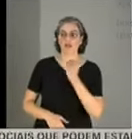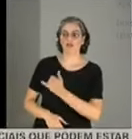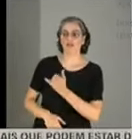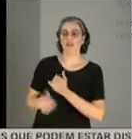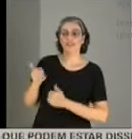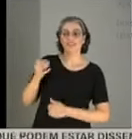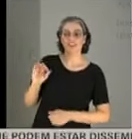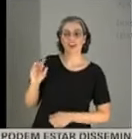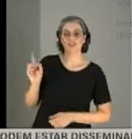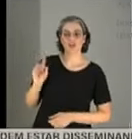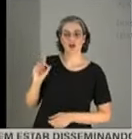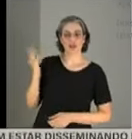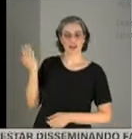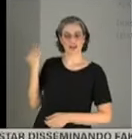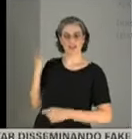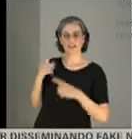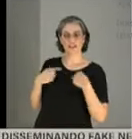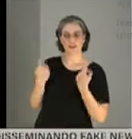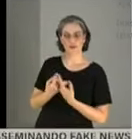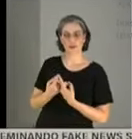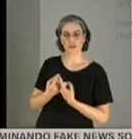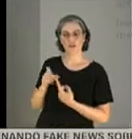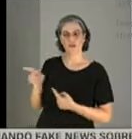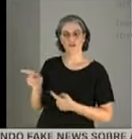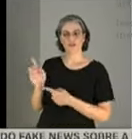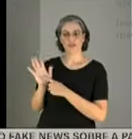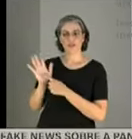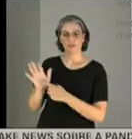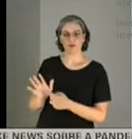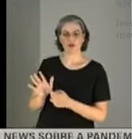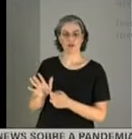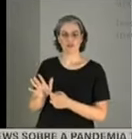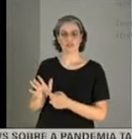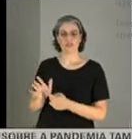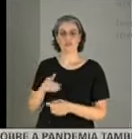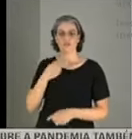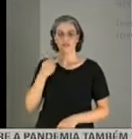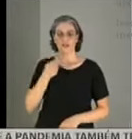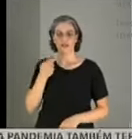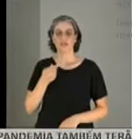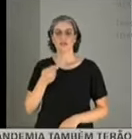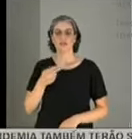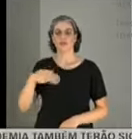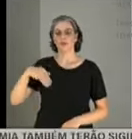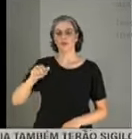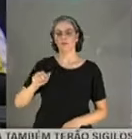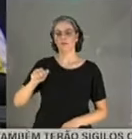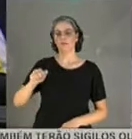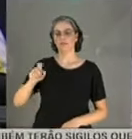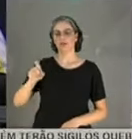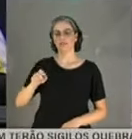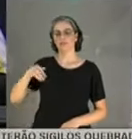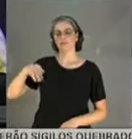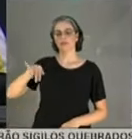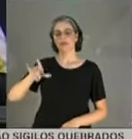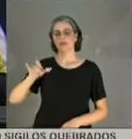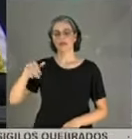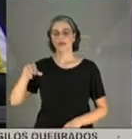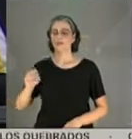10 dólares, a memória de reunião que Vossa Excelência passa agora... dizendo que o senhor Maximiano pediu que fosse